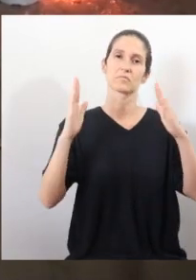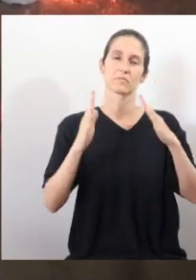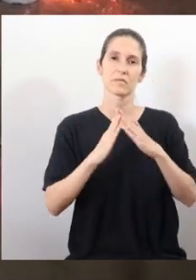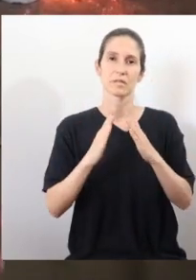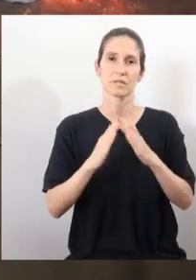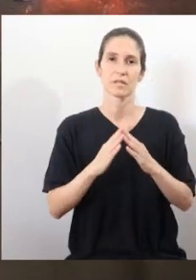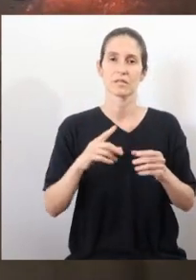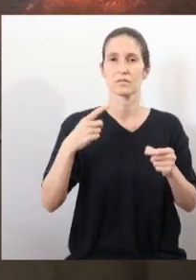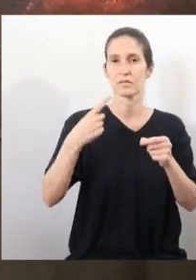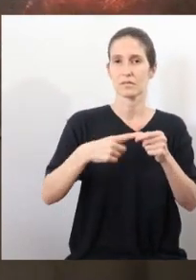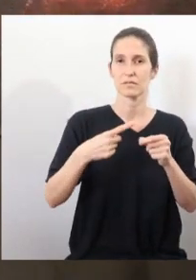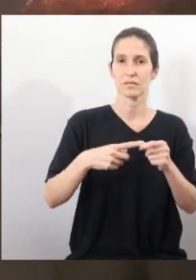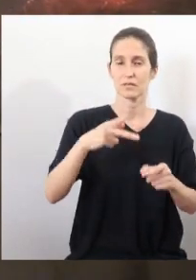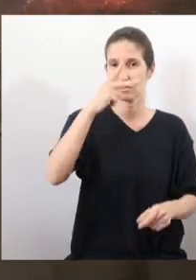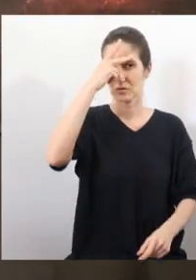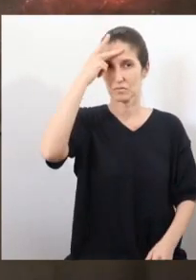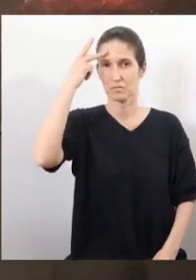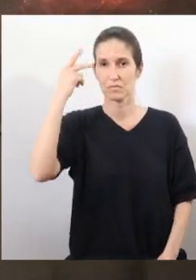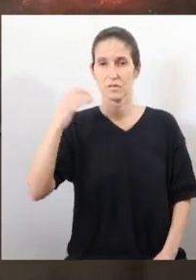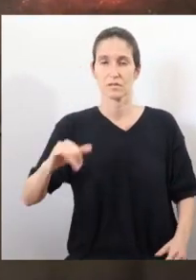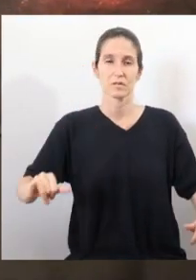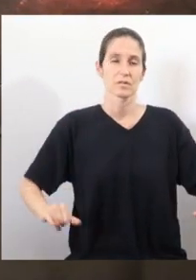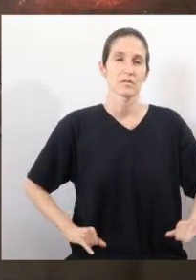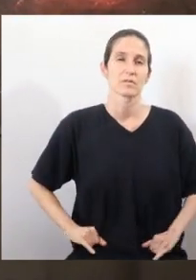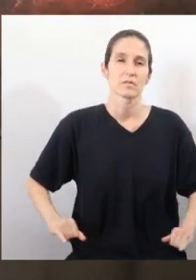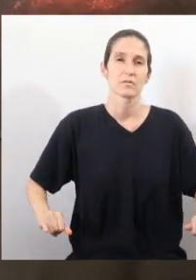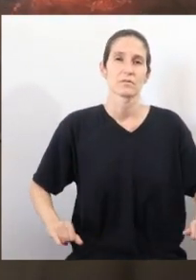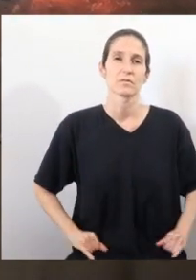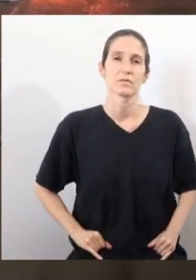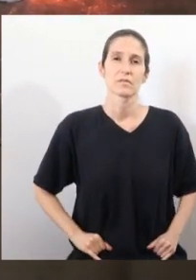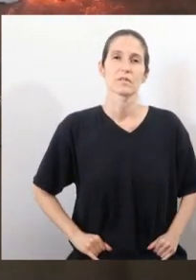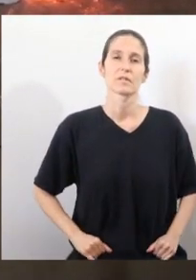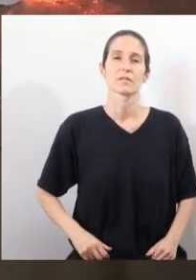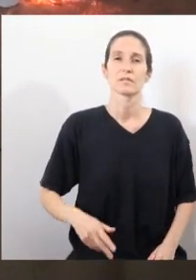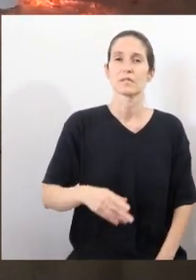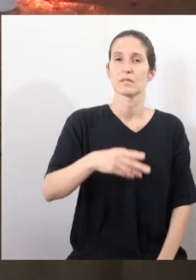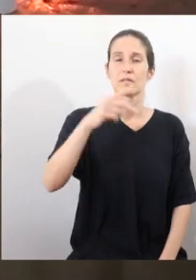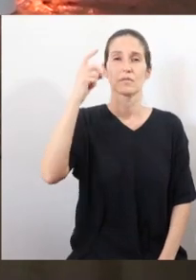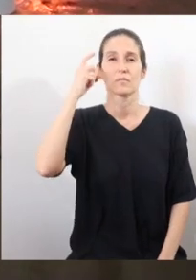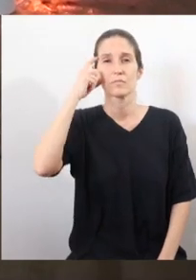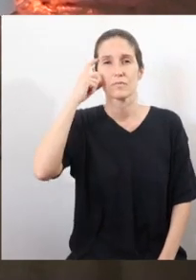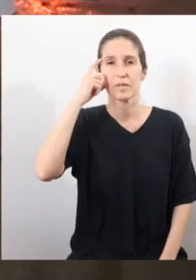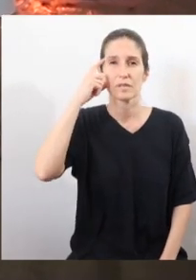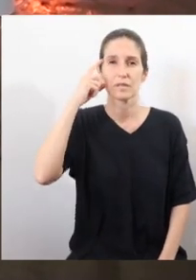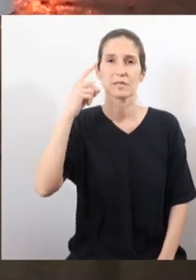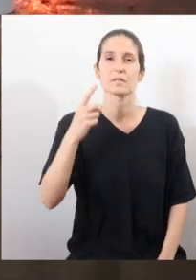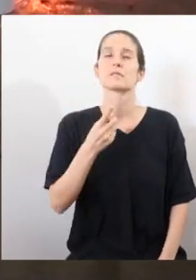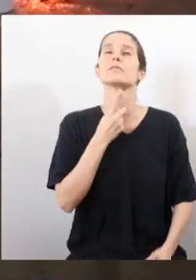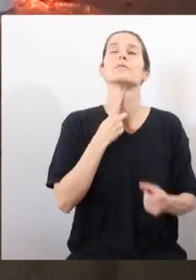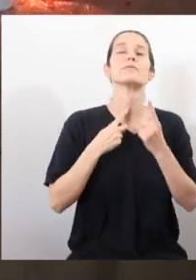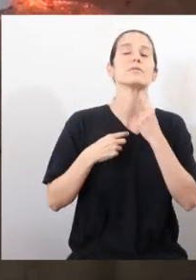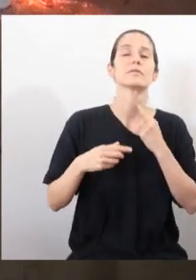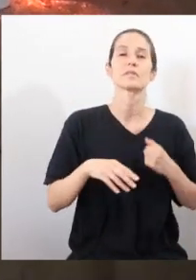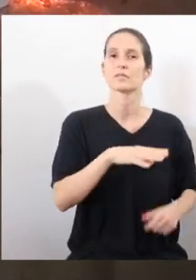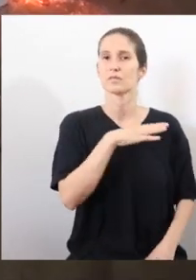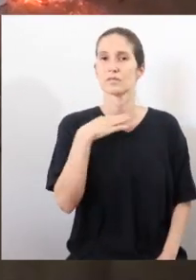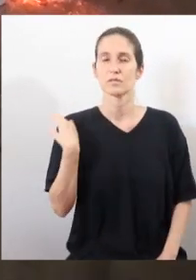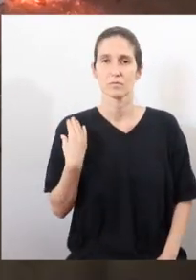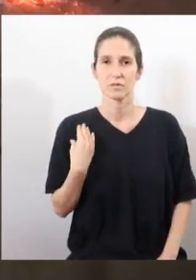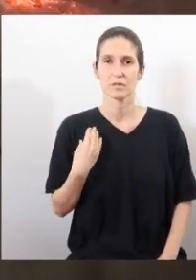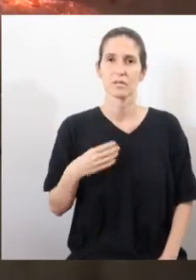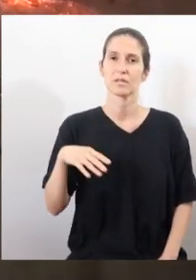nos apartamentos, pessoas sofridas, pessoas que estão perto de suicídio. Aprendi